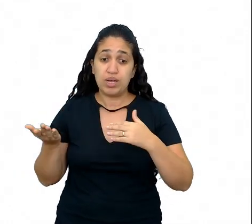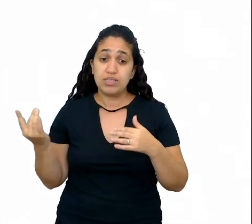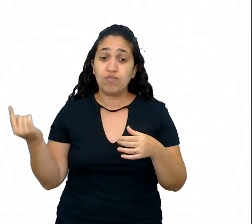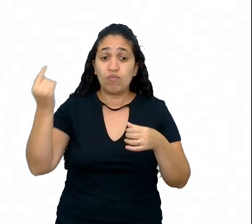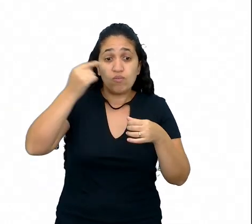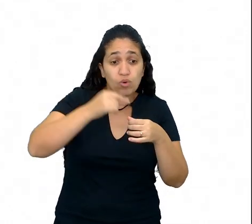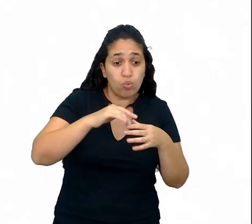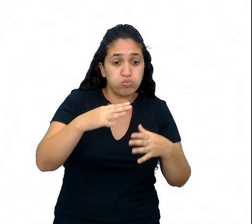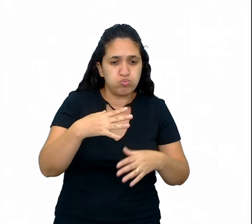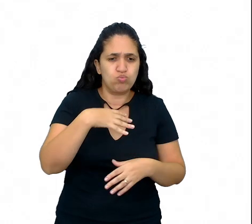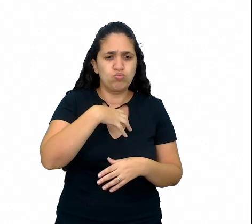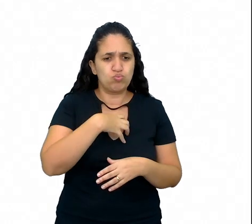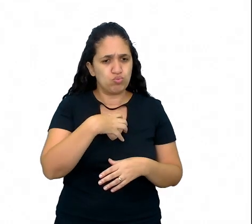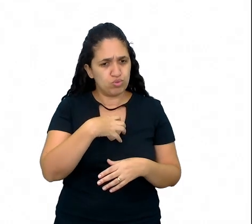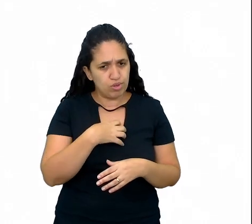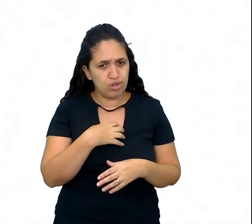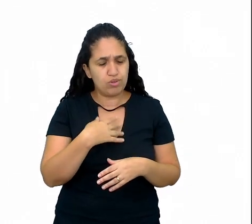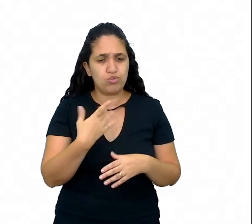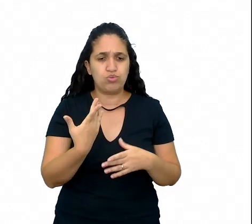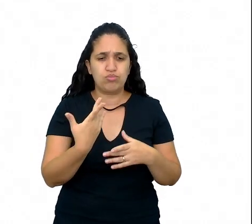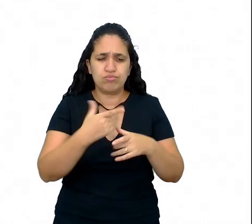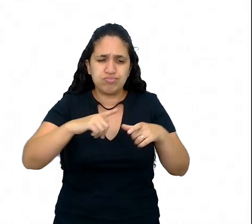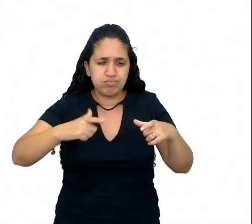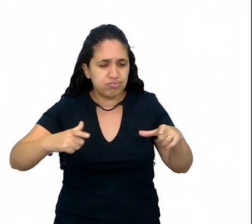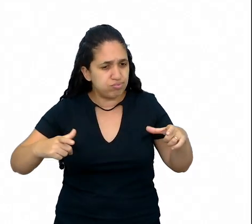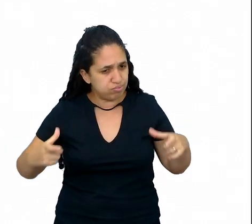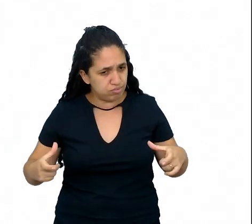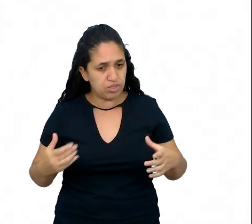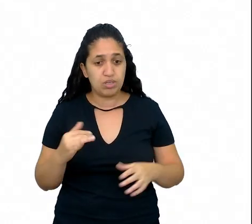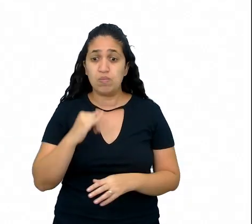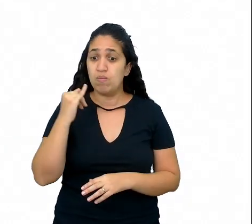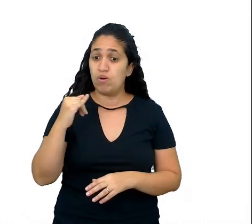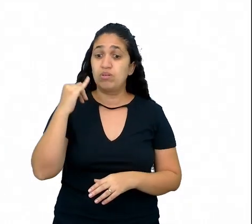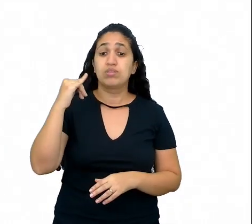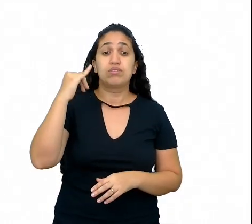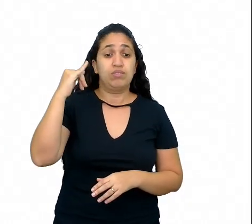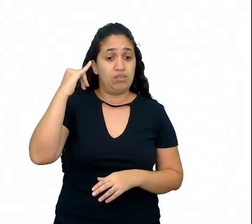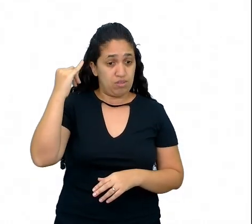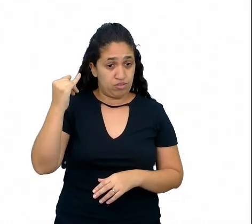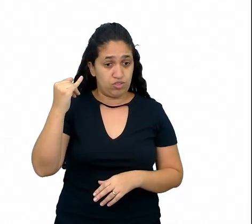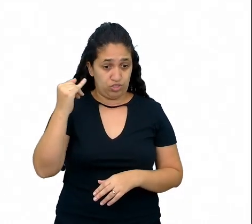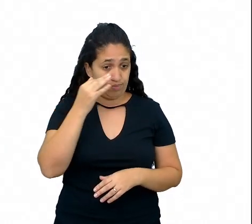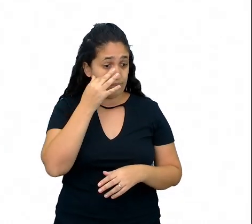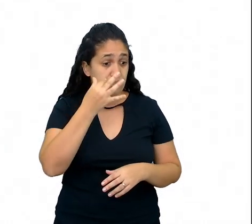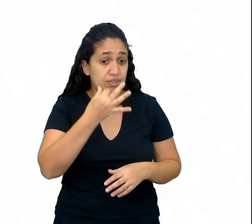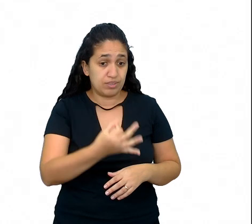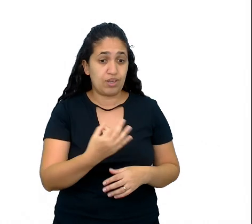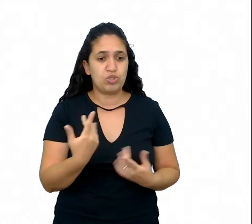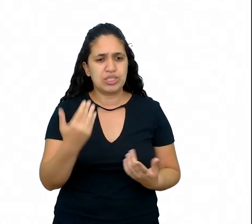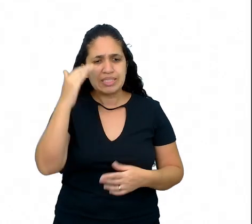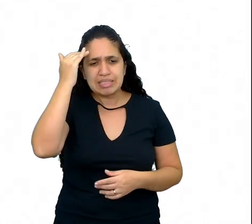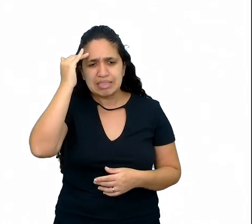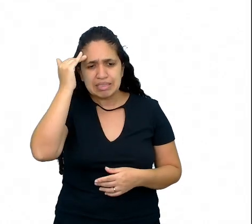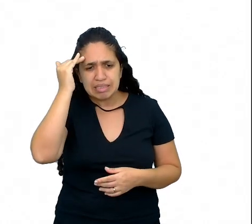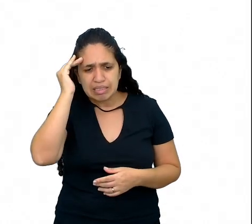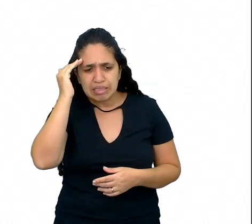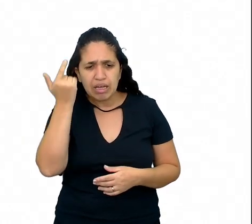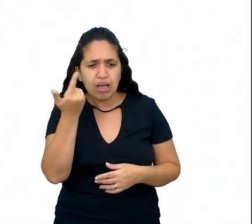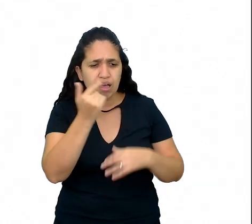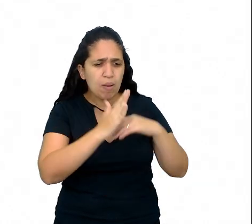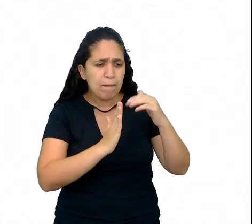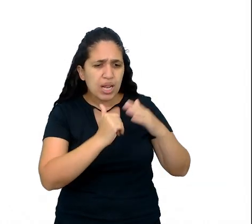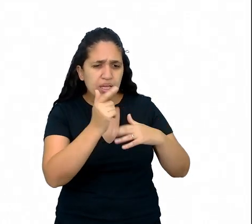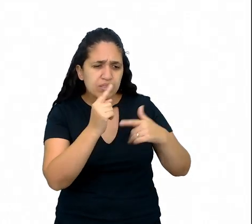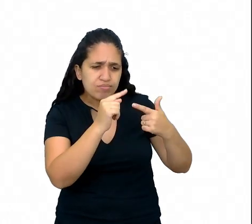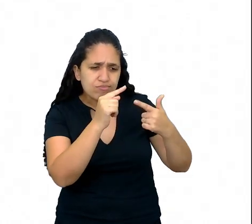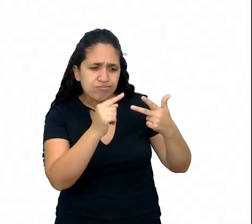um formato maior, uma importância maior, né, da gente entender o que são essas